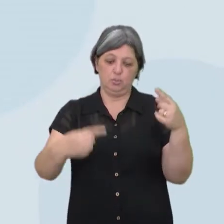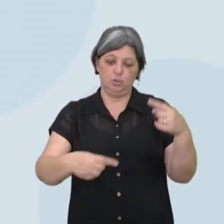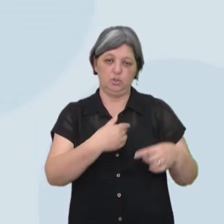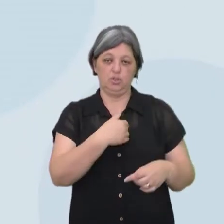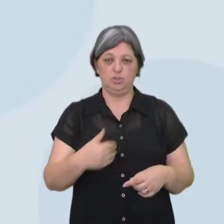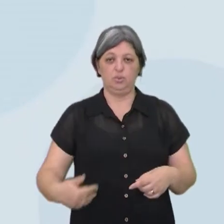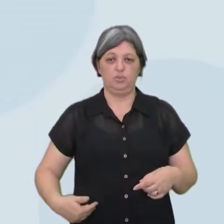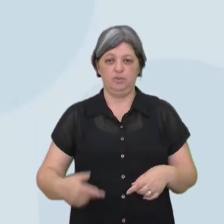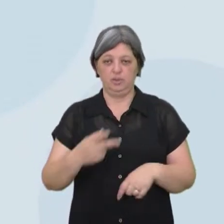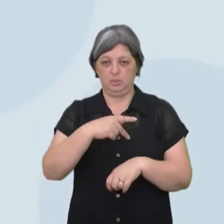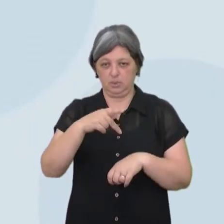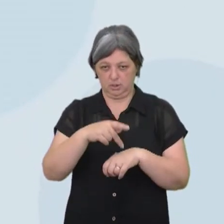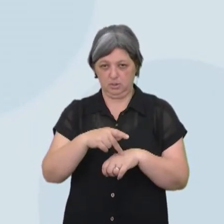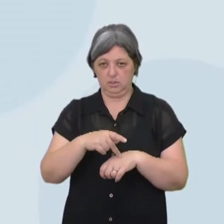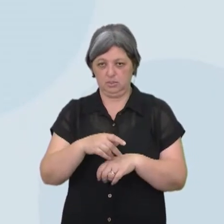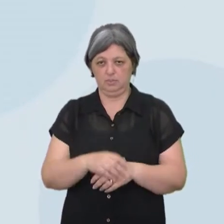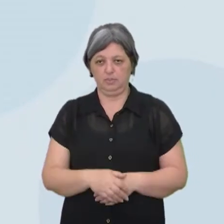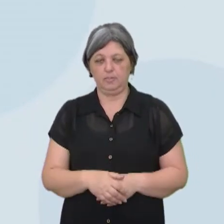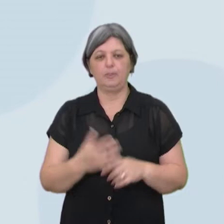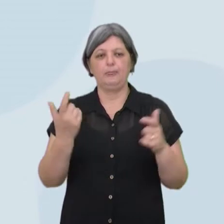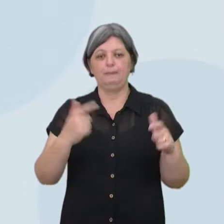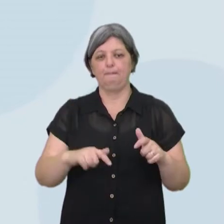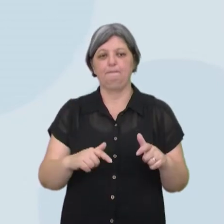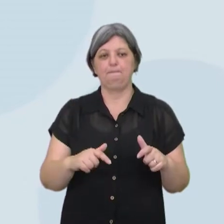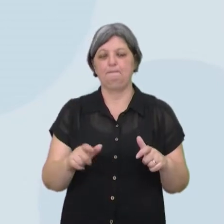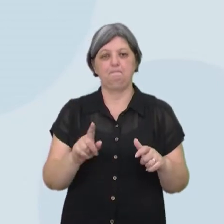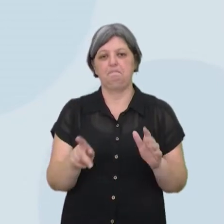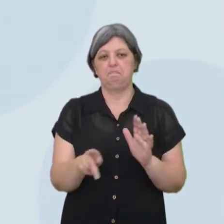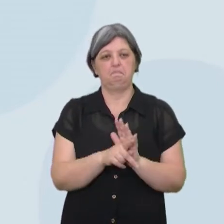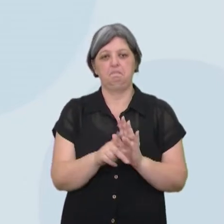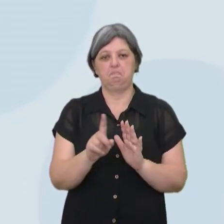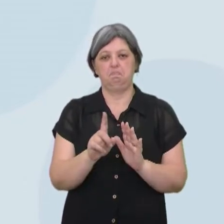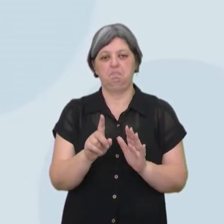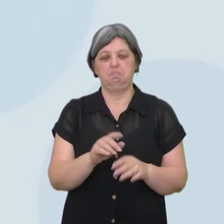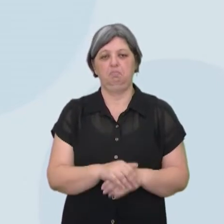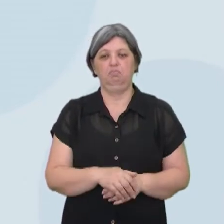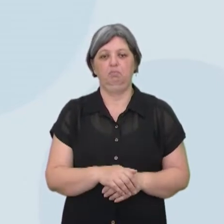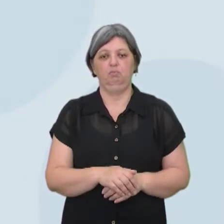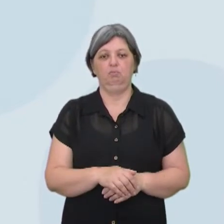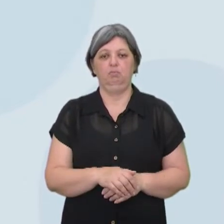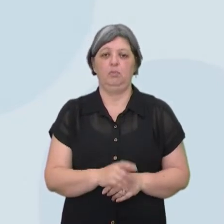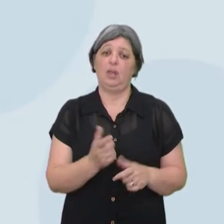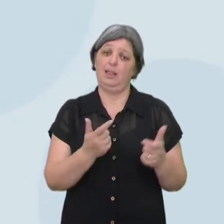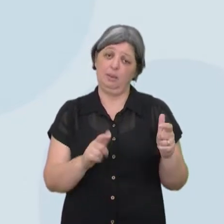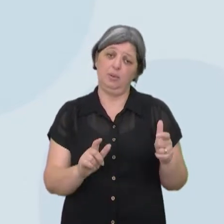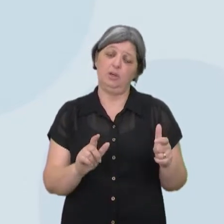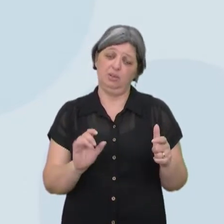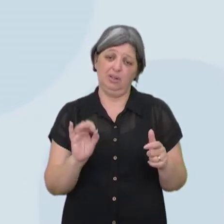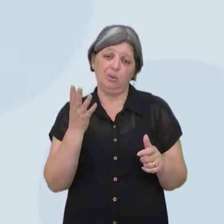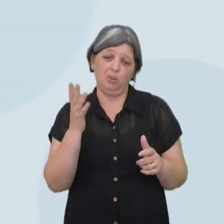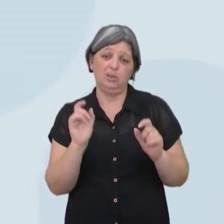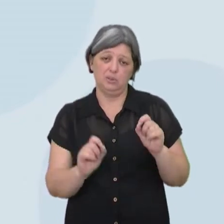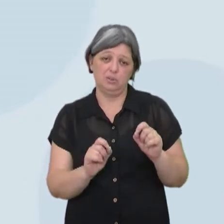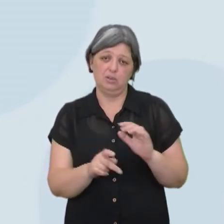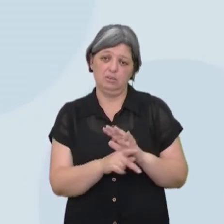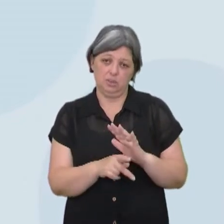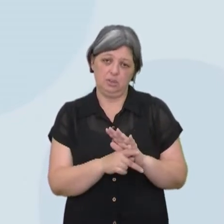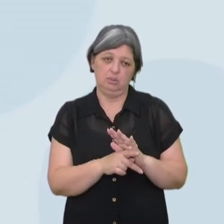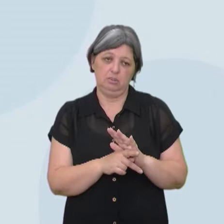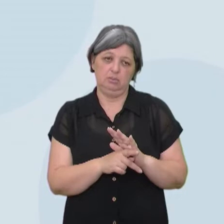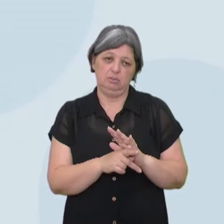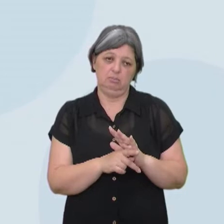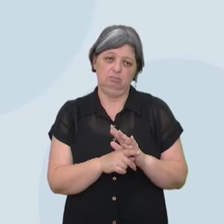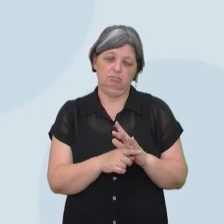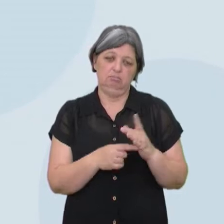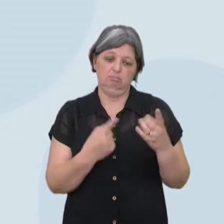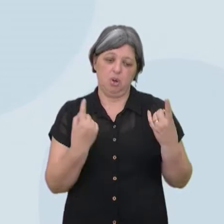país ao qual esse território não pertencia e que, na maioria das vezes, foi conquistado contra a vontade